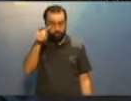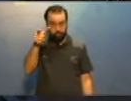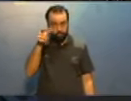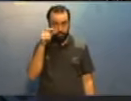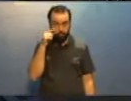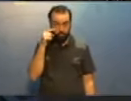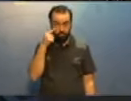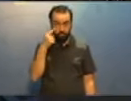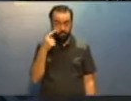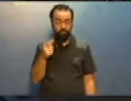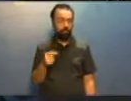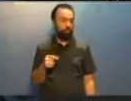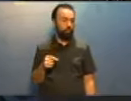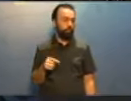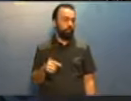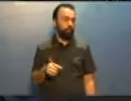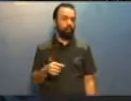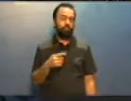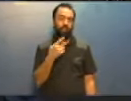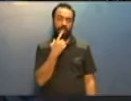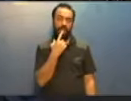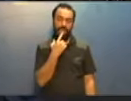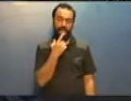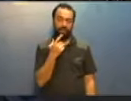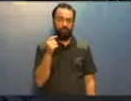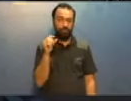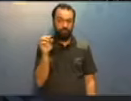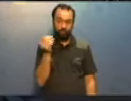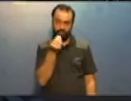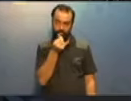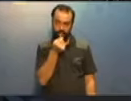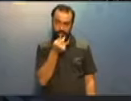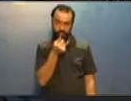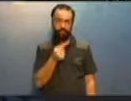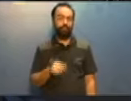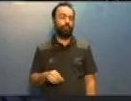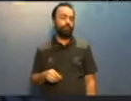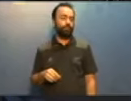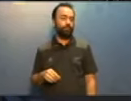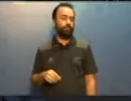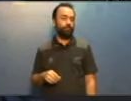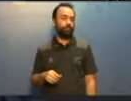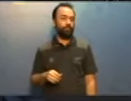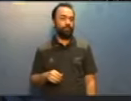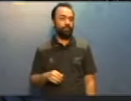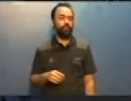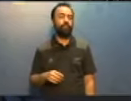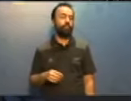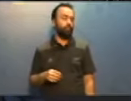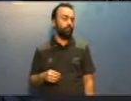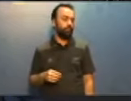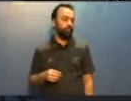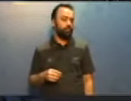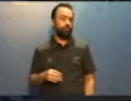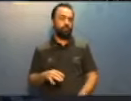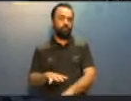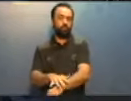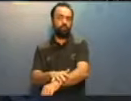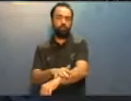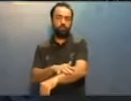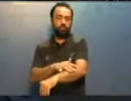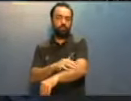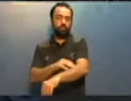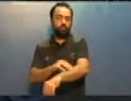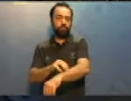temos a visão, sentido dos nossos olhos. Nós temos o paladar, que ele é sentido na nossa boca, nas papilas gustativas.